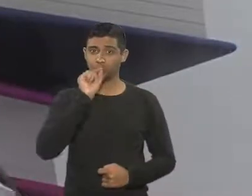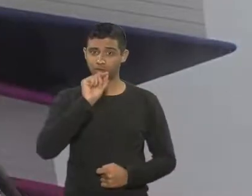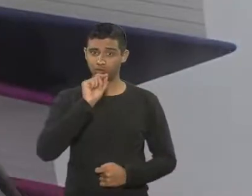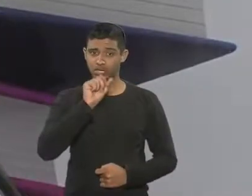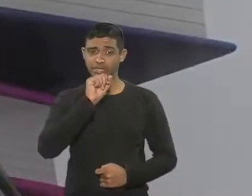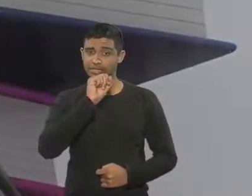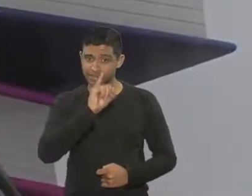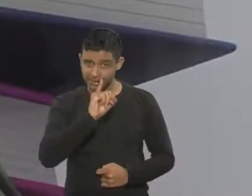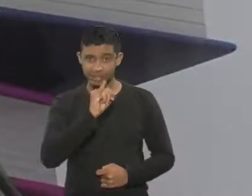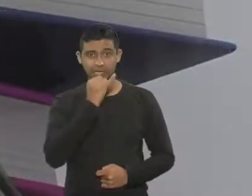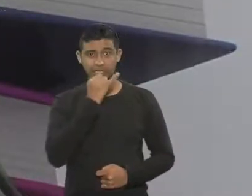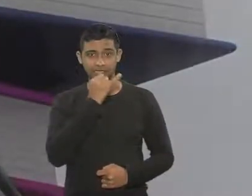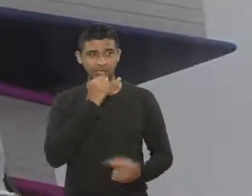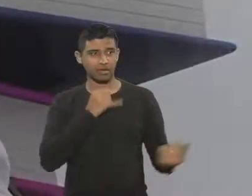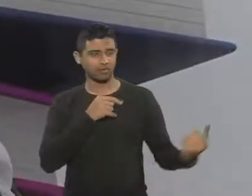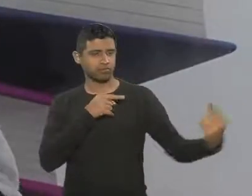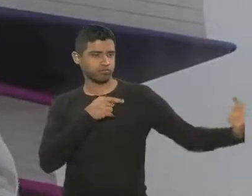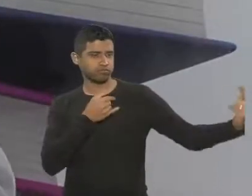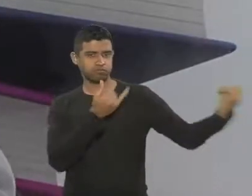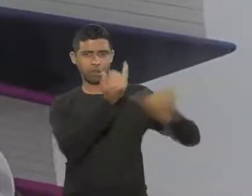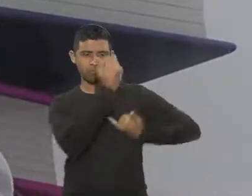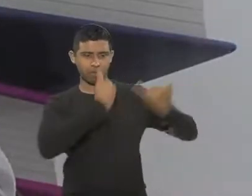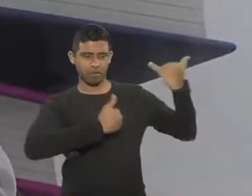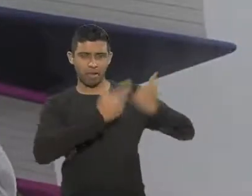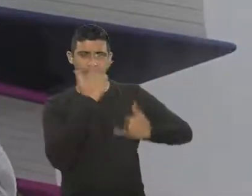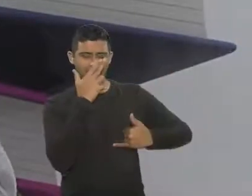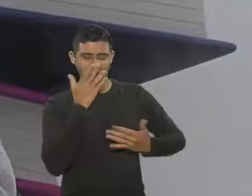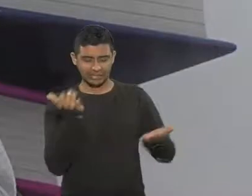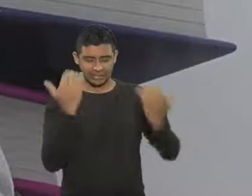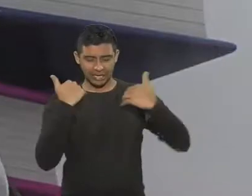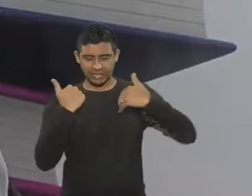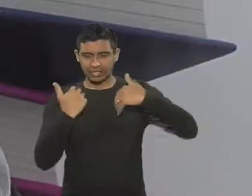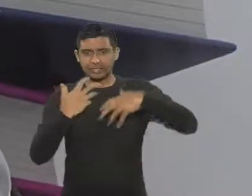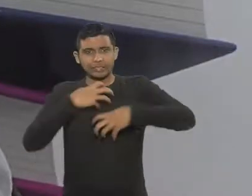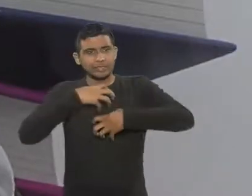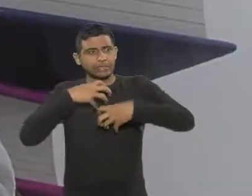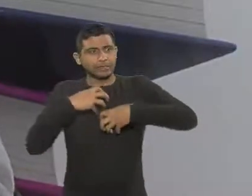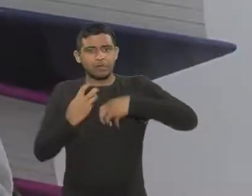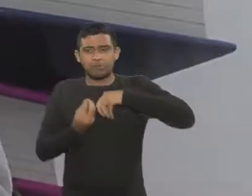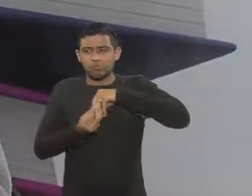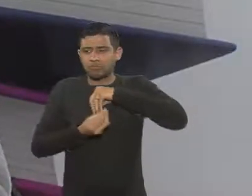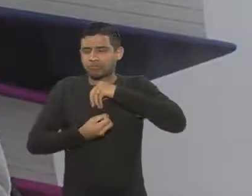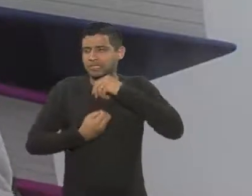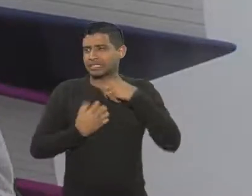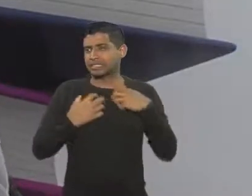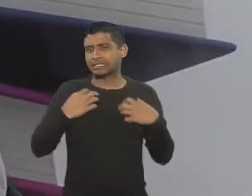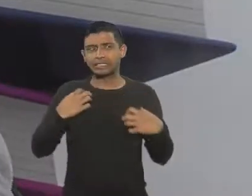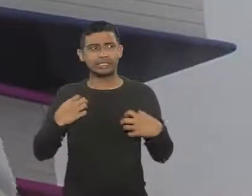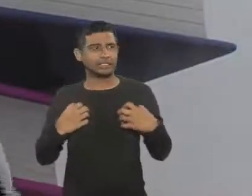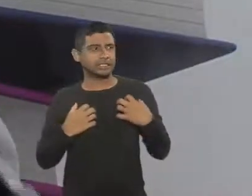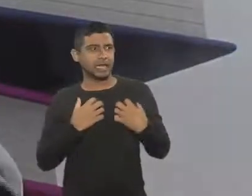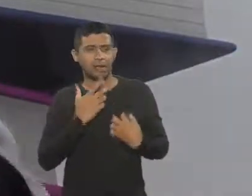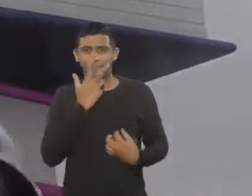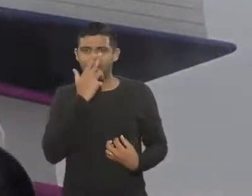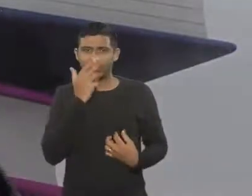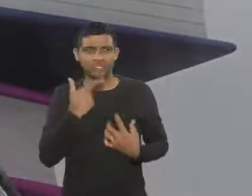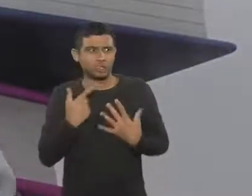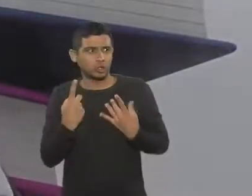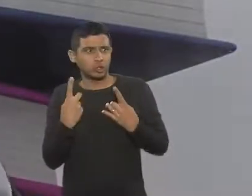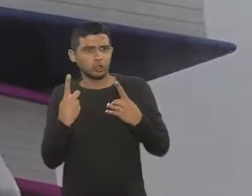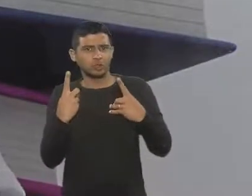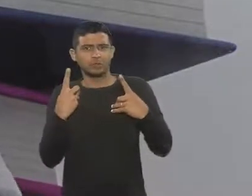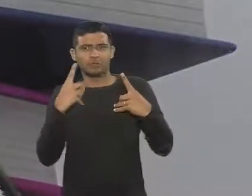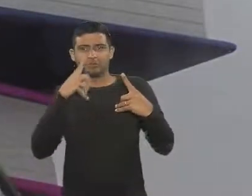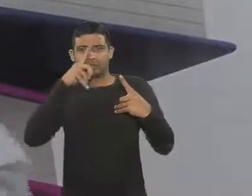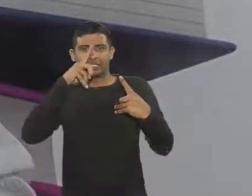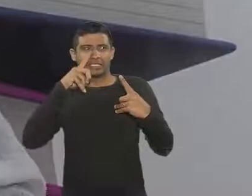principalmente se isso apela para essas emoções que eu trago, que me fazem reagir contra qualquer